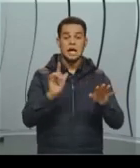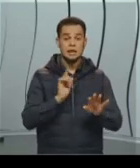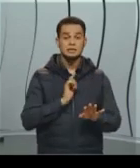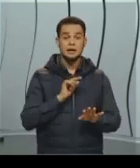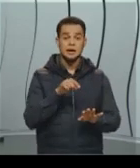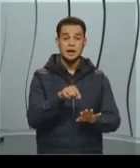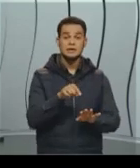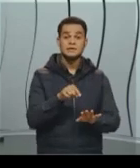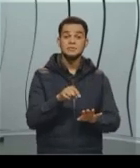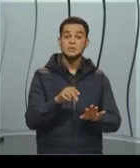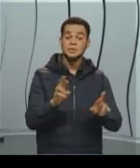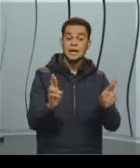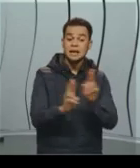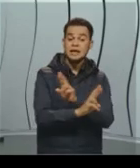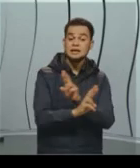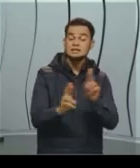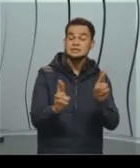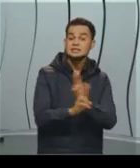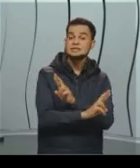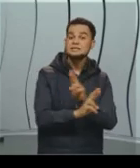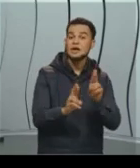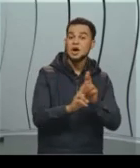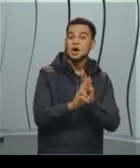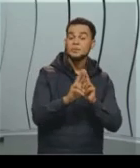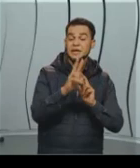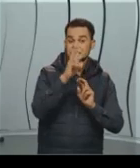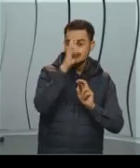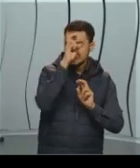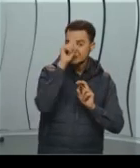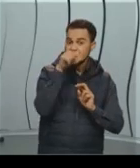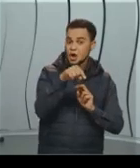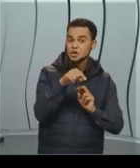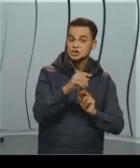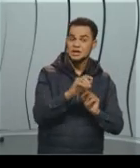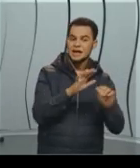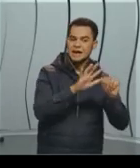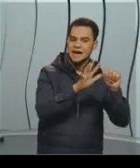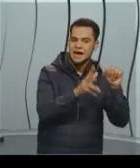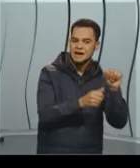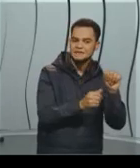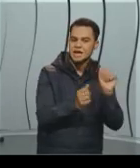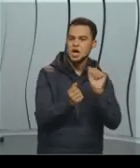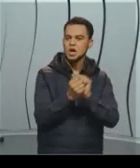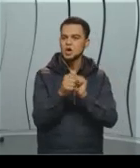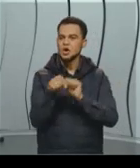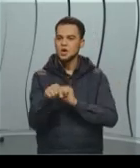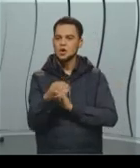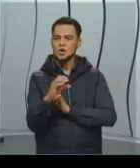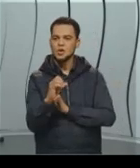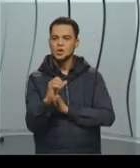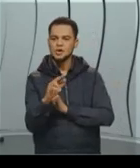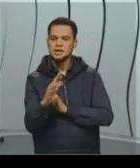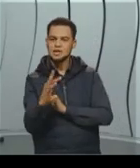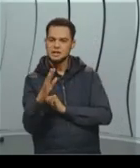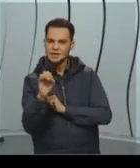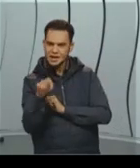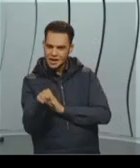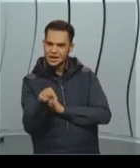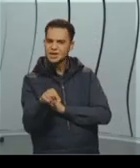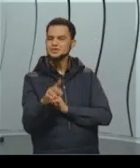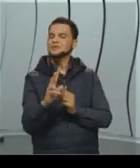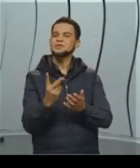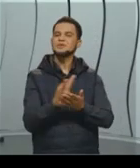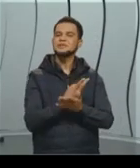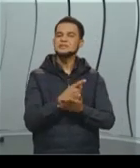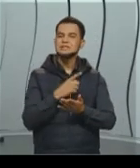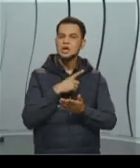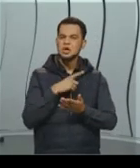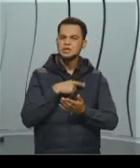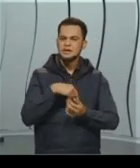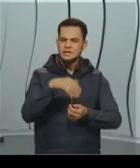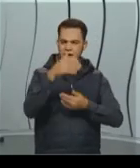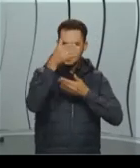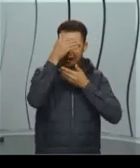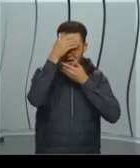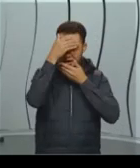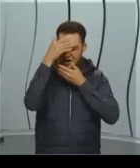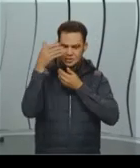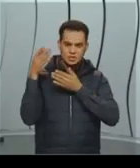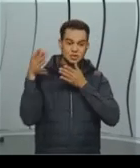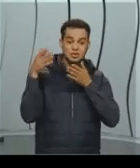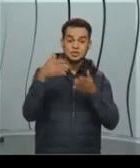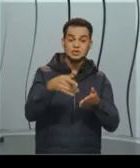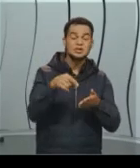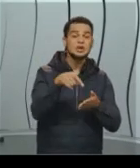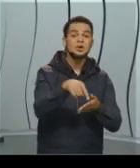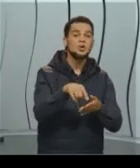forte da região norte da África com o Oriente, e a gente tem também a chegada, né, do islamismo, por meio